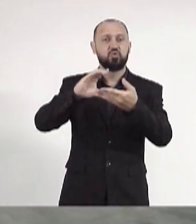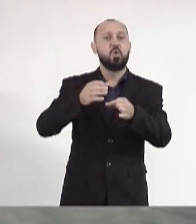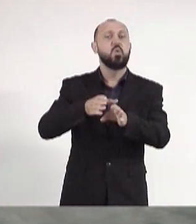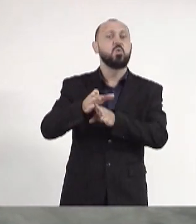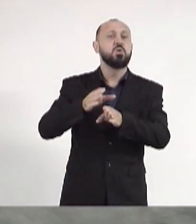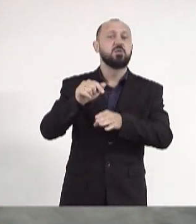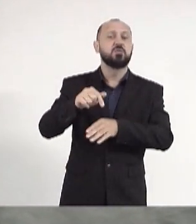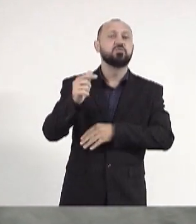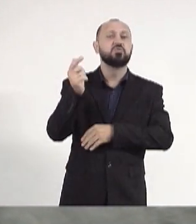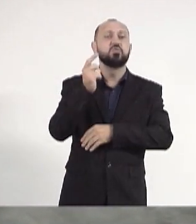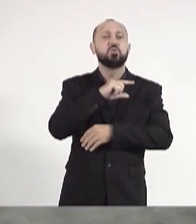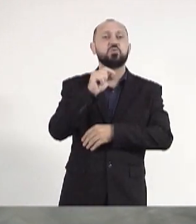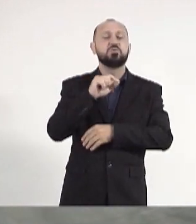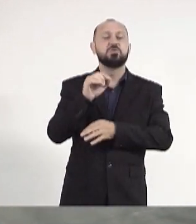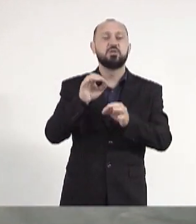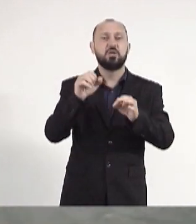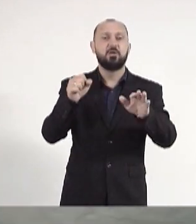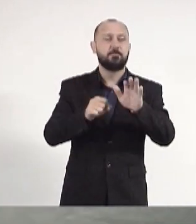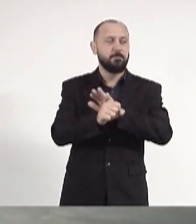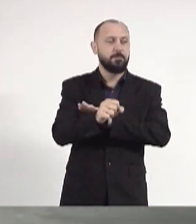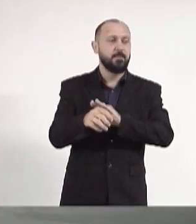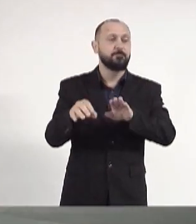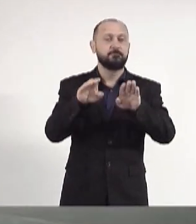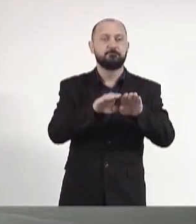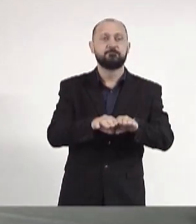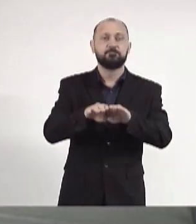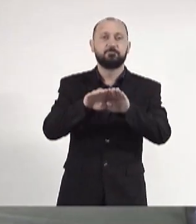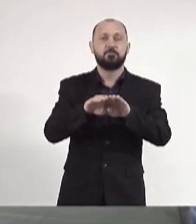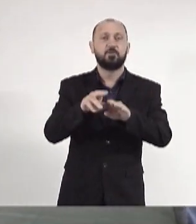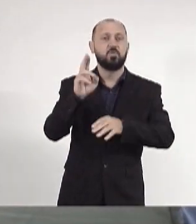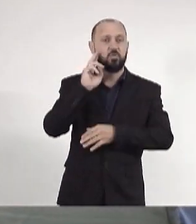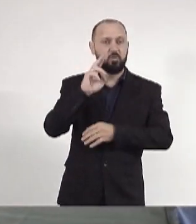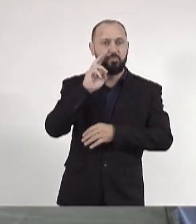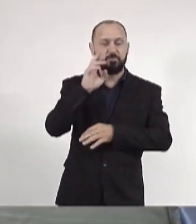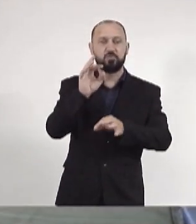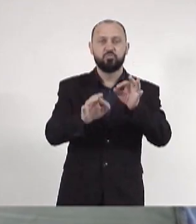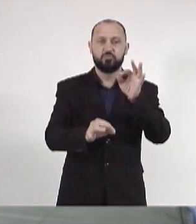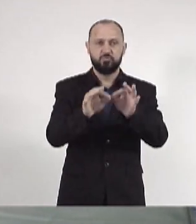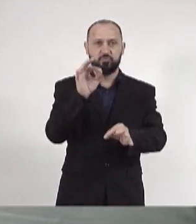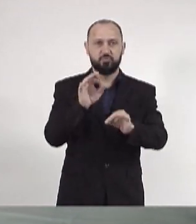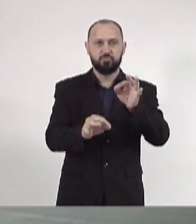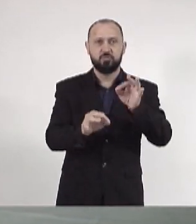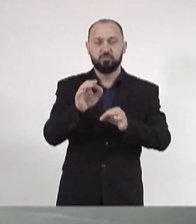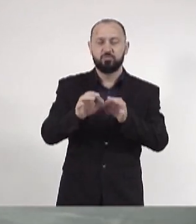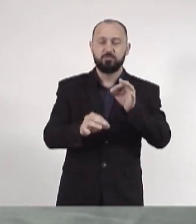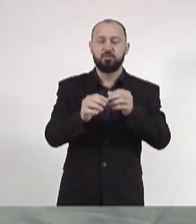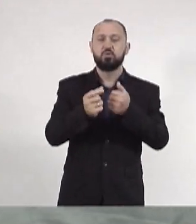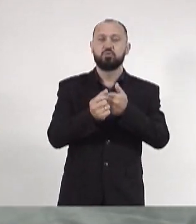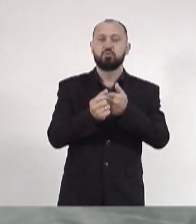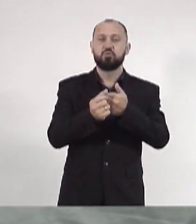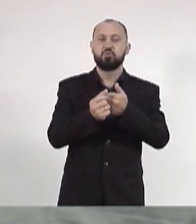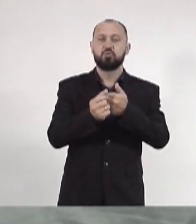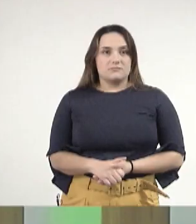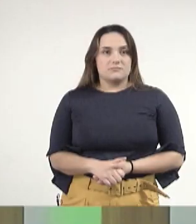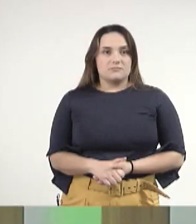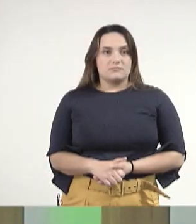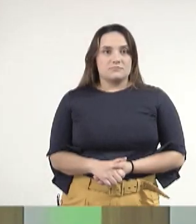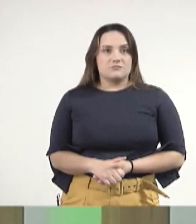que nós possamos restabelecer a normalidade dos julgamentos feitos pelo Tribunal de Contas.